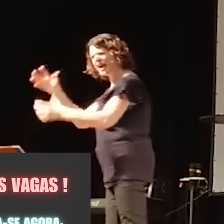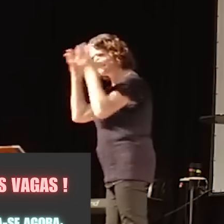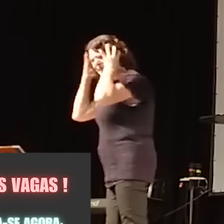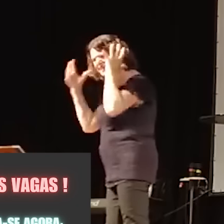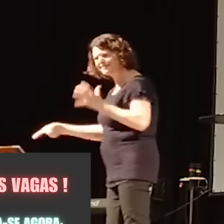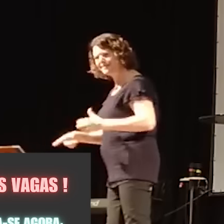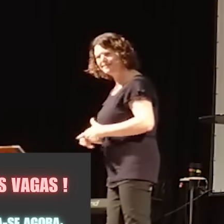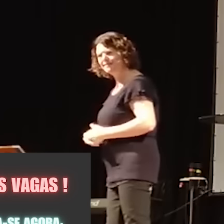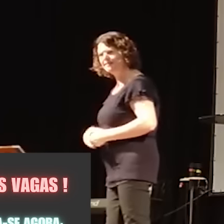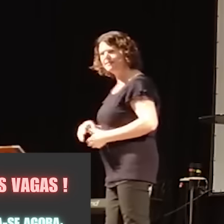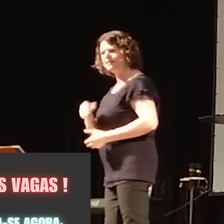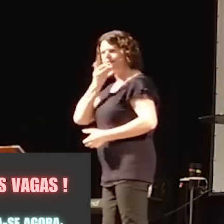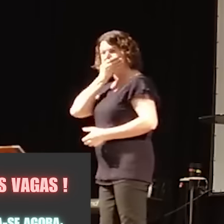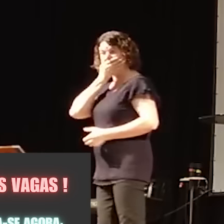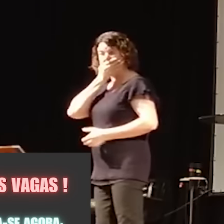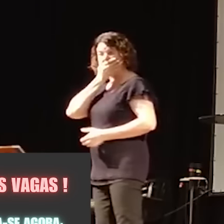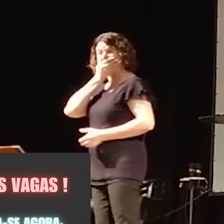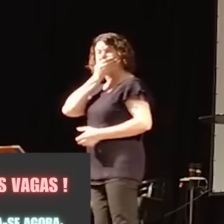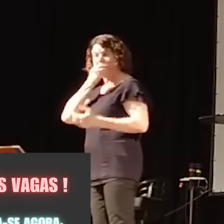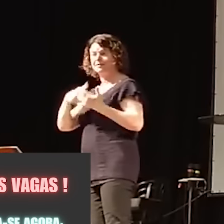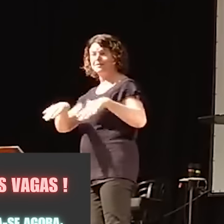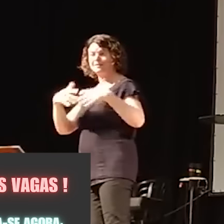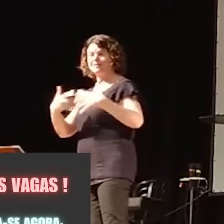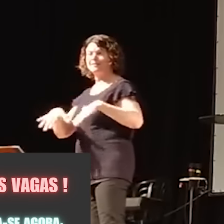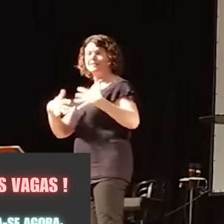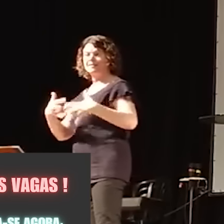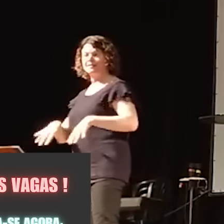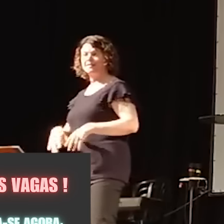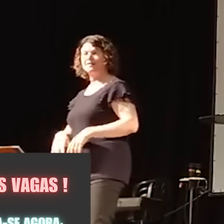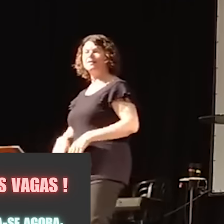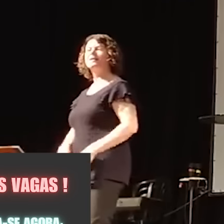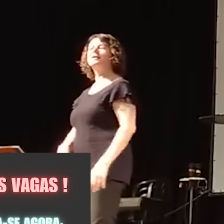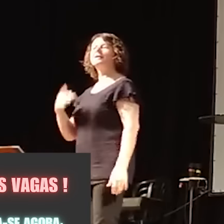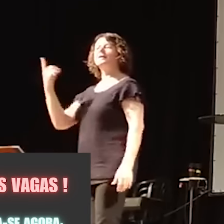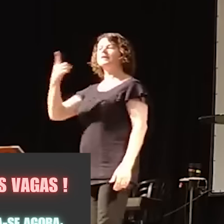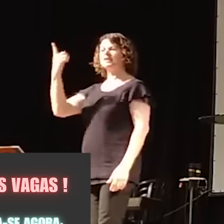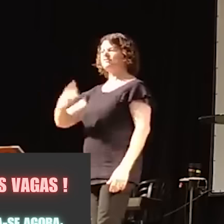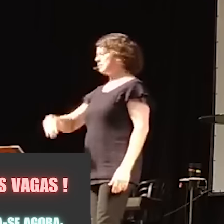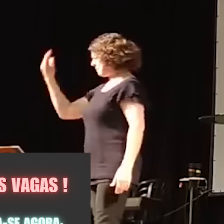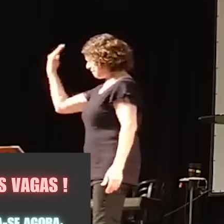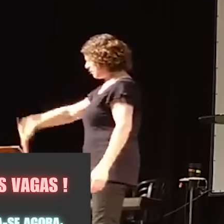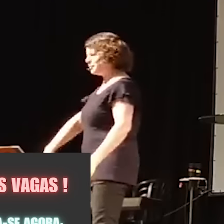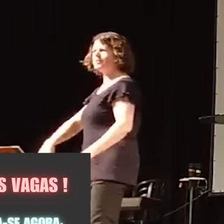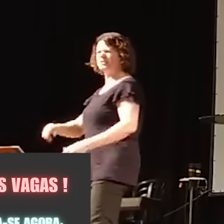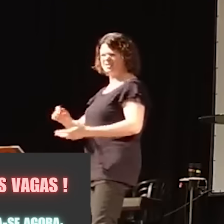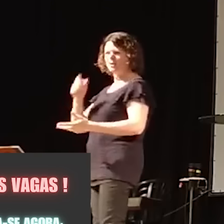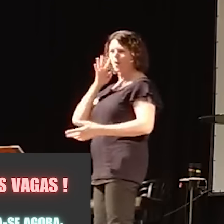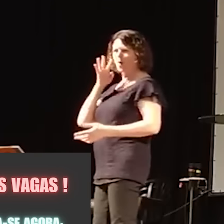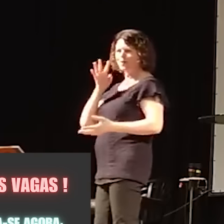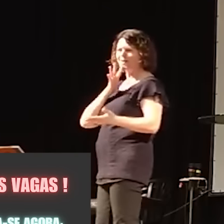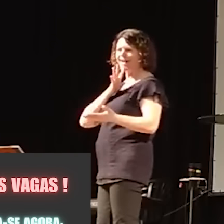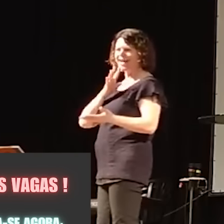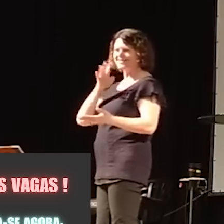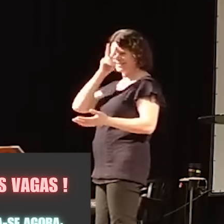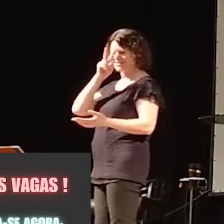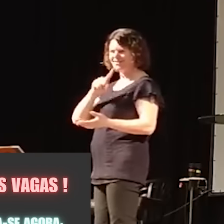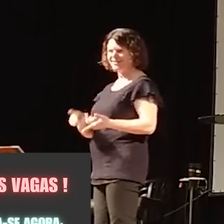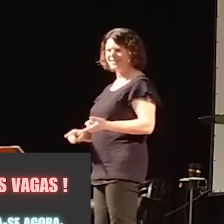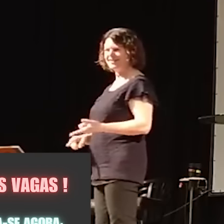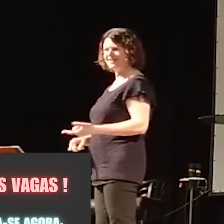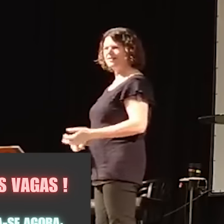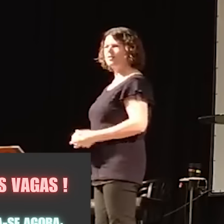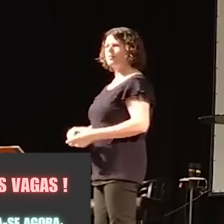Davi pode passar Davi para onde ia levava a cabeça do gigante eu goo essa passagem assim Davi prevaleceu comro filisteu